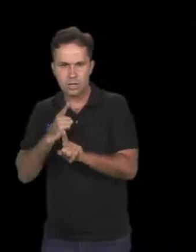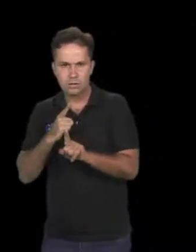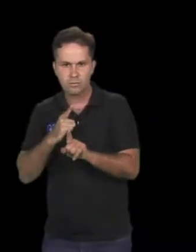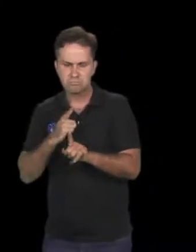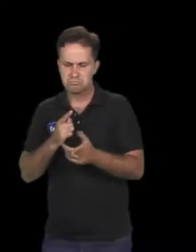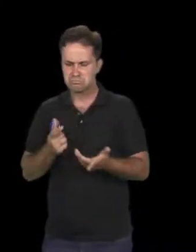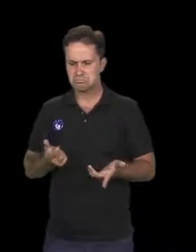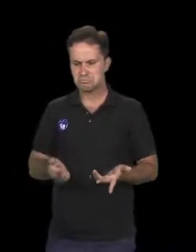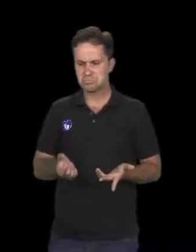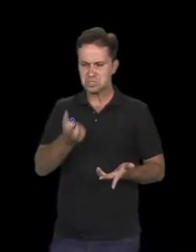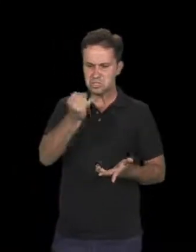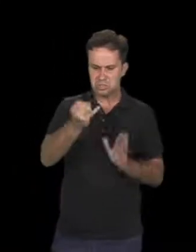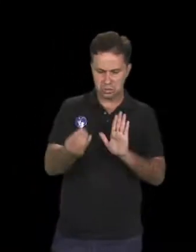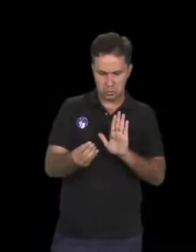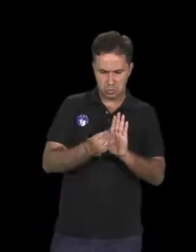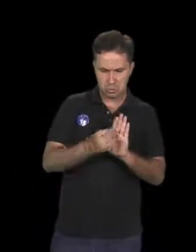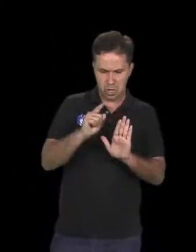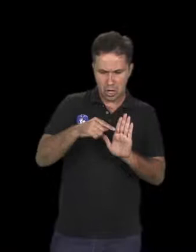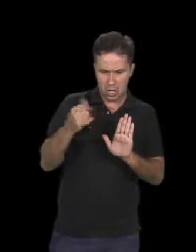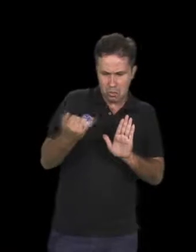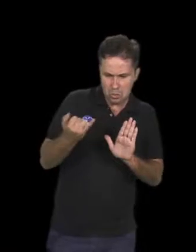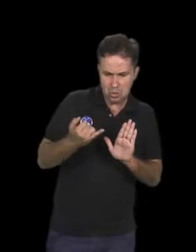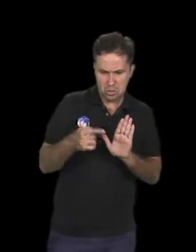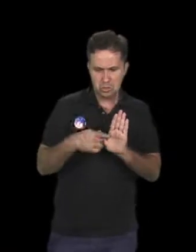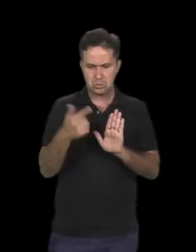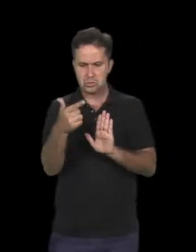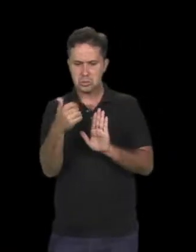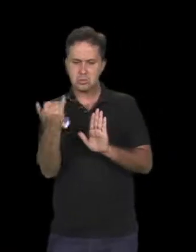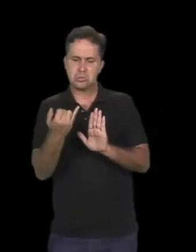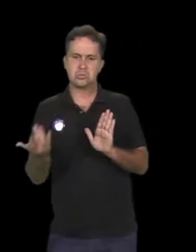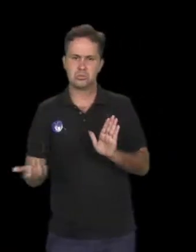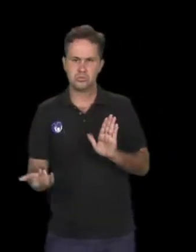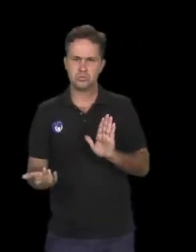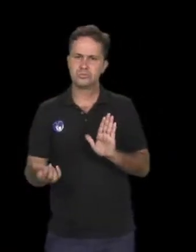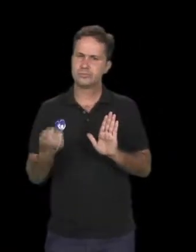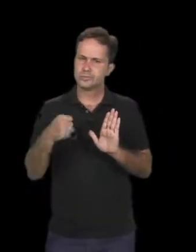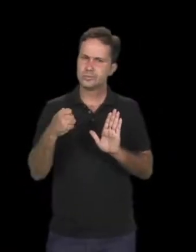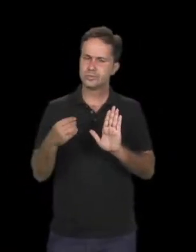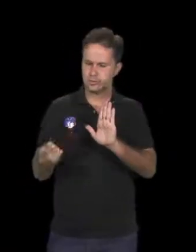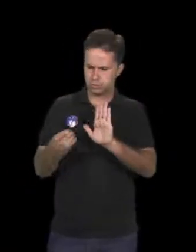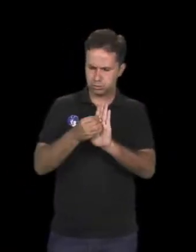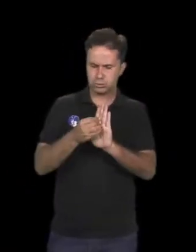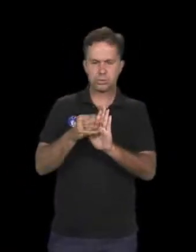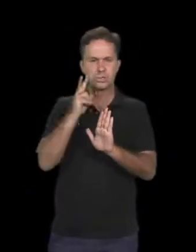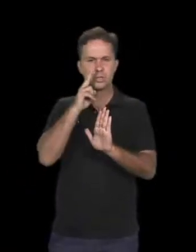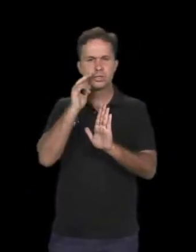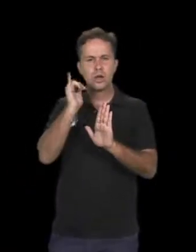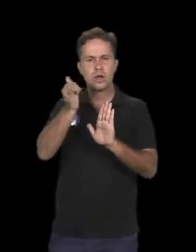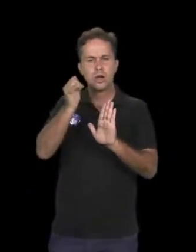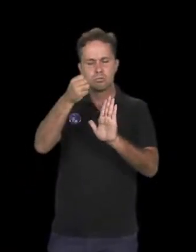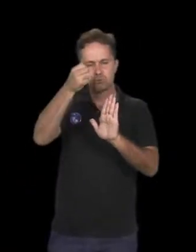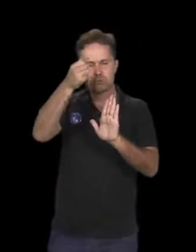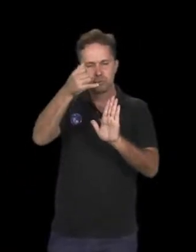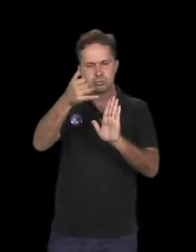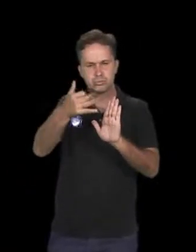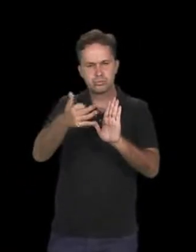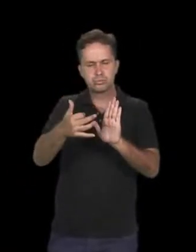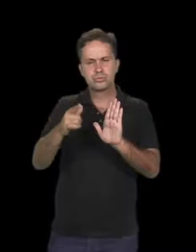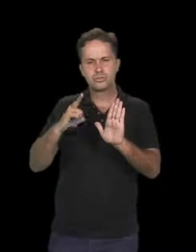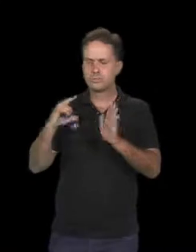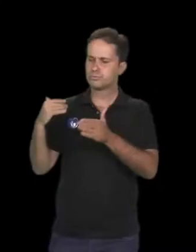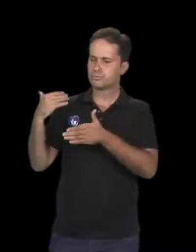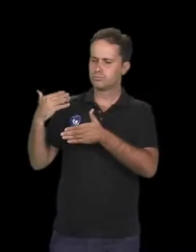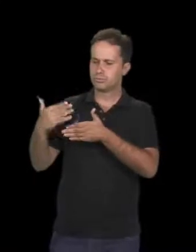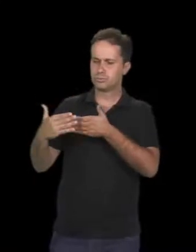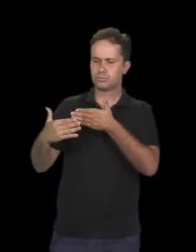Então, essa é uma coisa que vai se aprendendo. Quer dizer que foi numa tarde de outono ou numa noite de novembro, etc., que